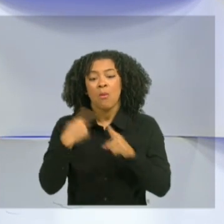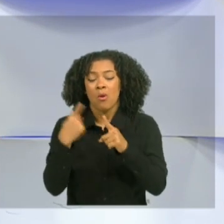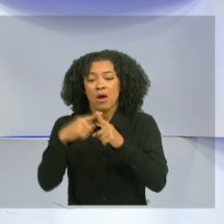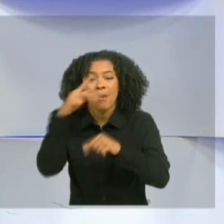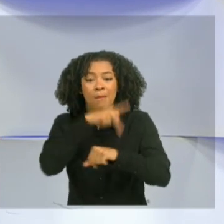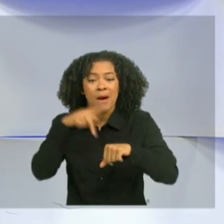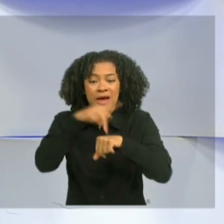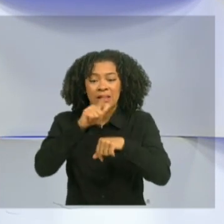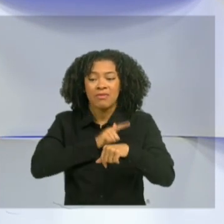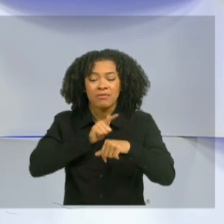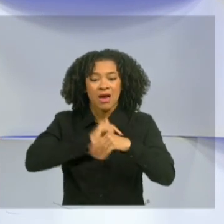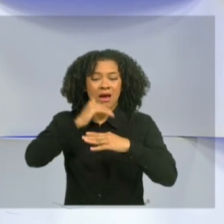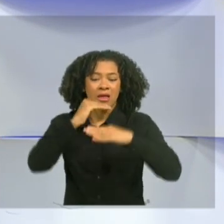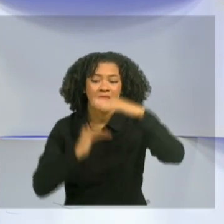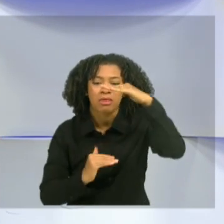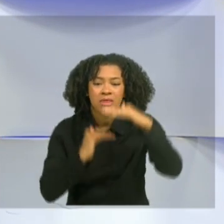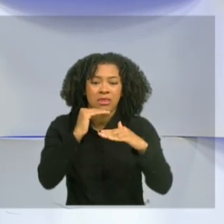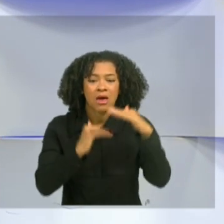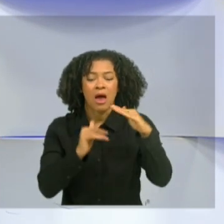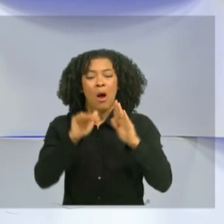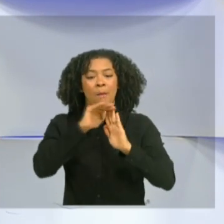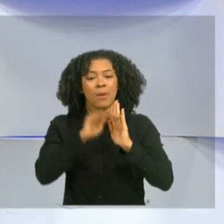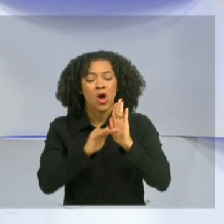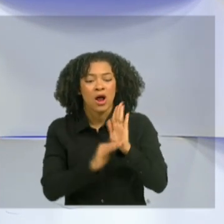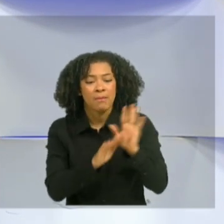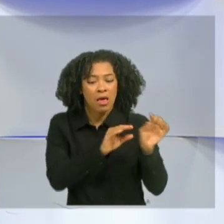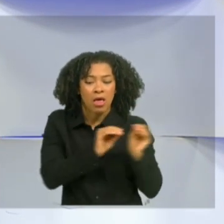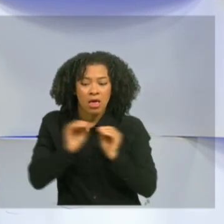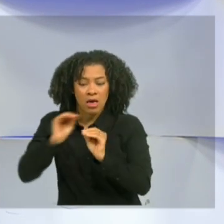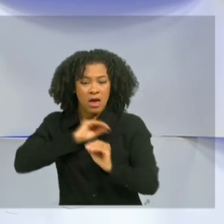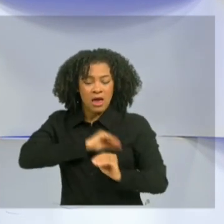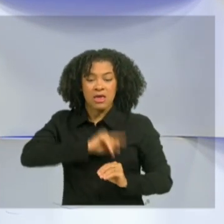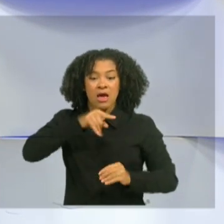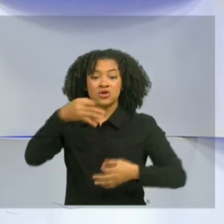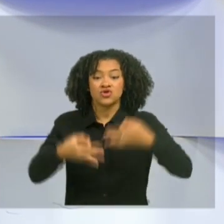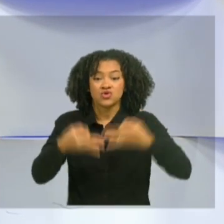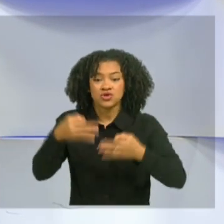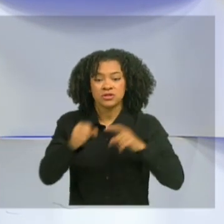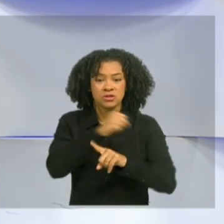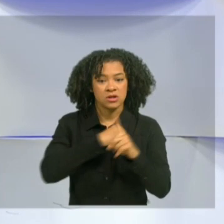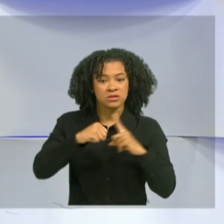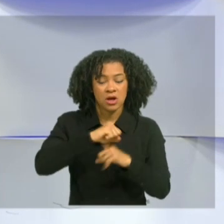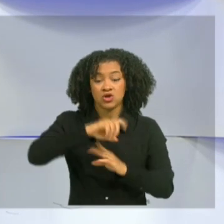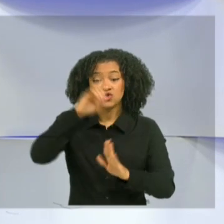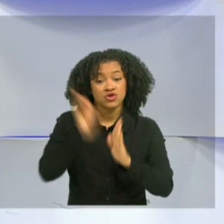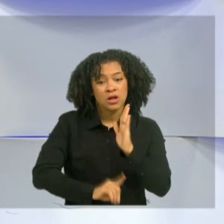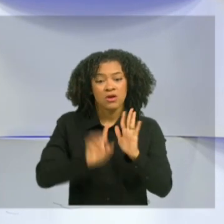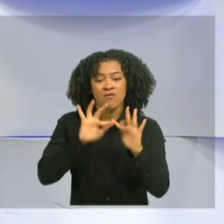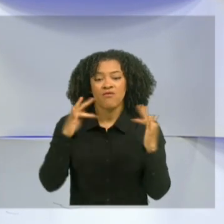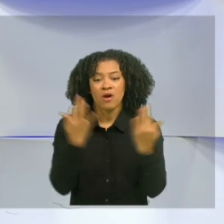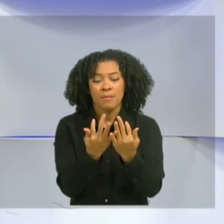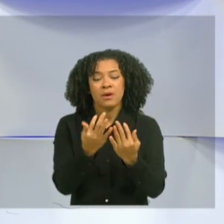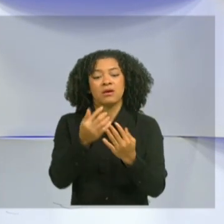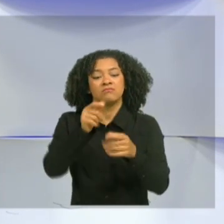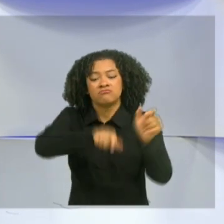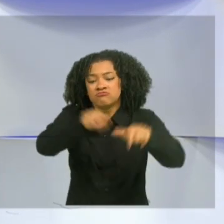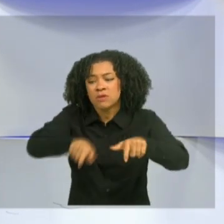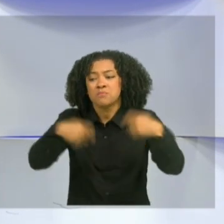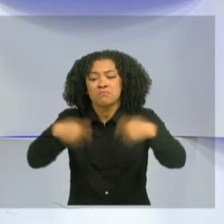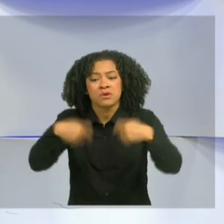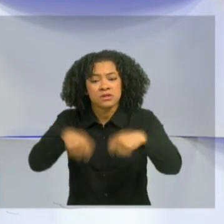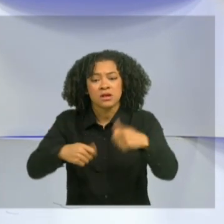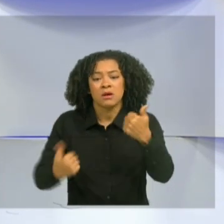que nós temos programa de transferência de renda é justiça social é um direito das famílias que precisam desse